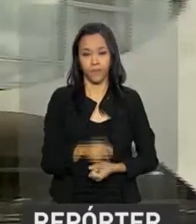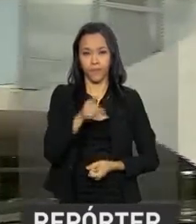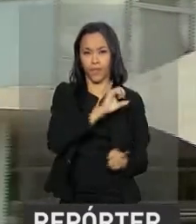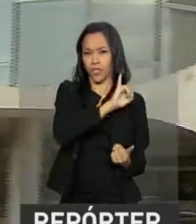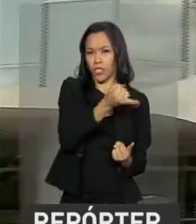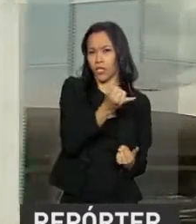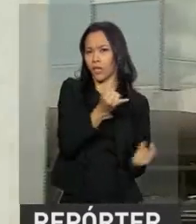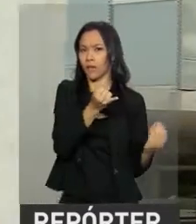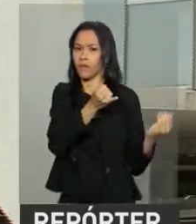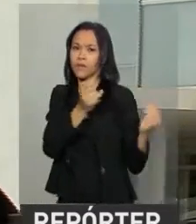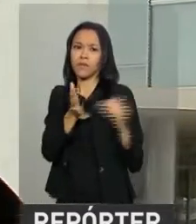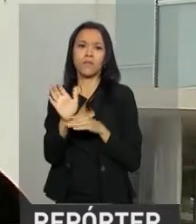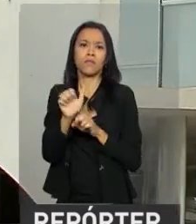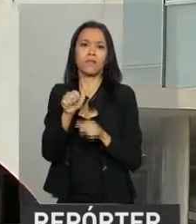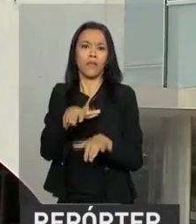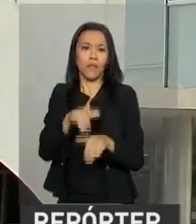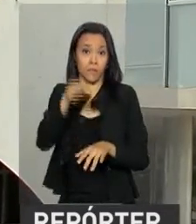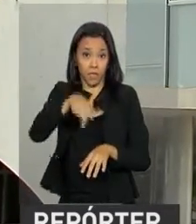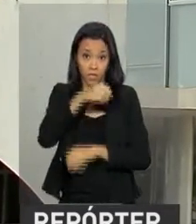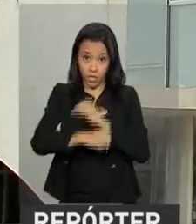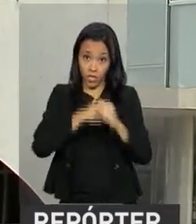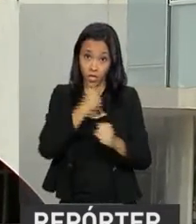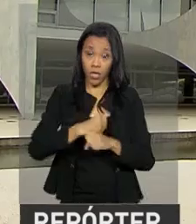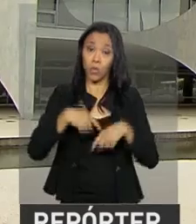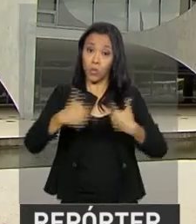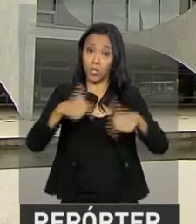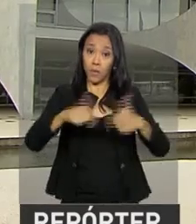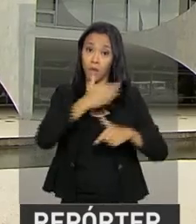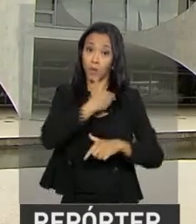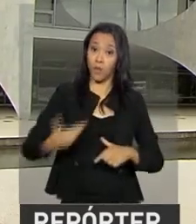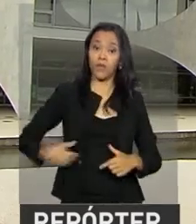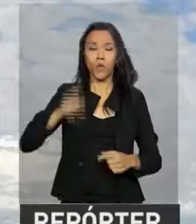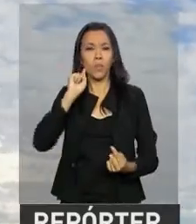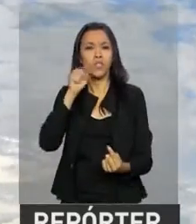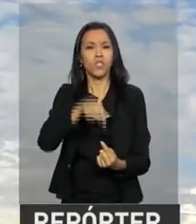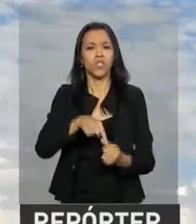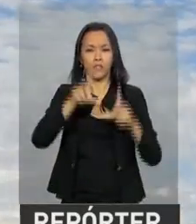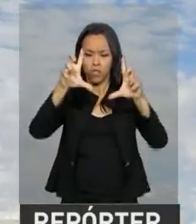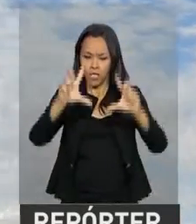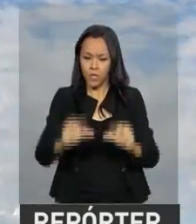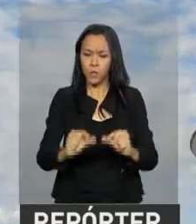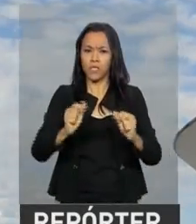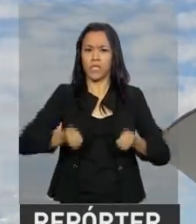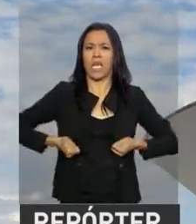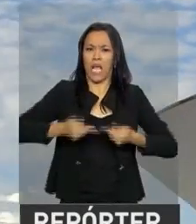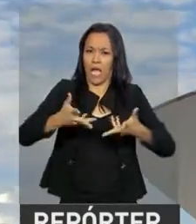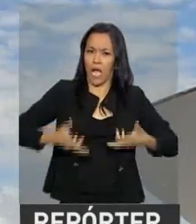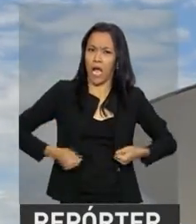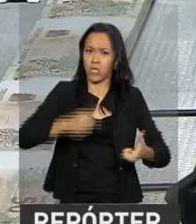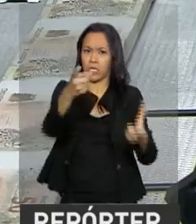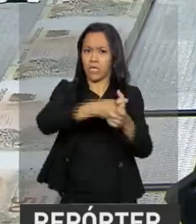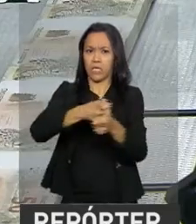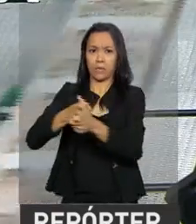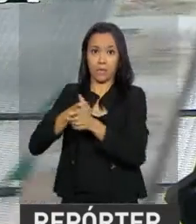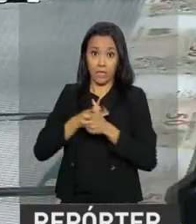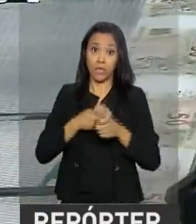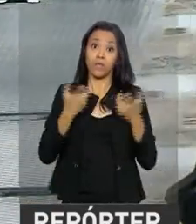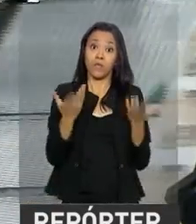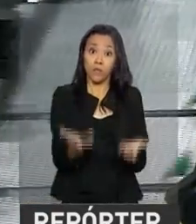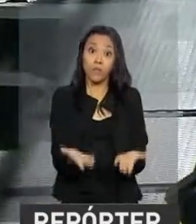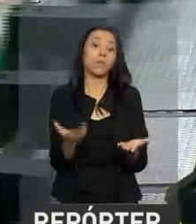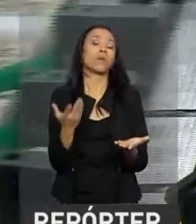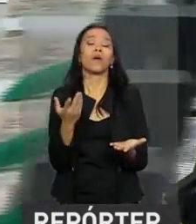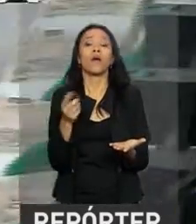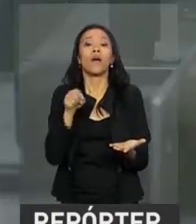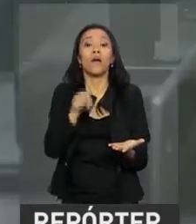De janeiro a setembro deste ano, as ações do governo para reduzir despesas resultaram em uma economia de mais de 2 bilhões de